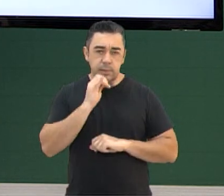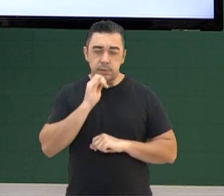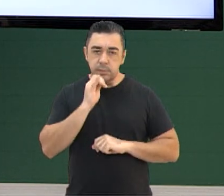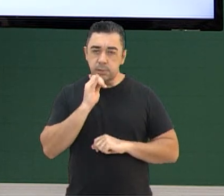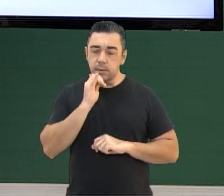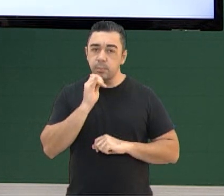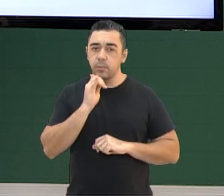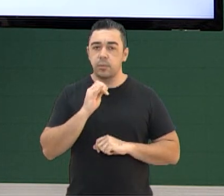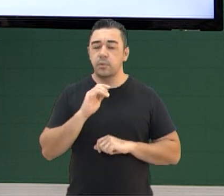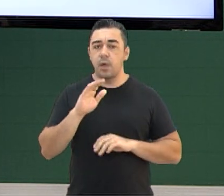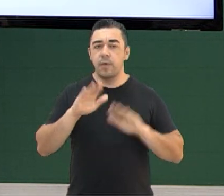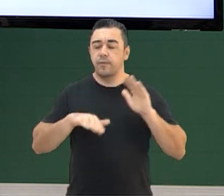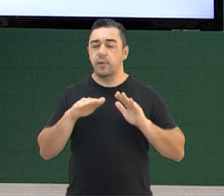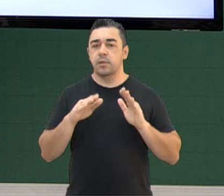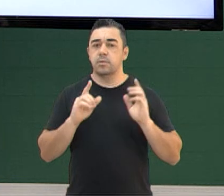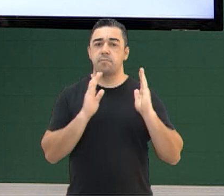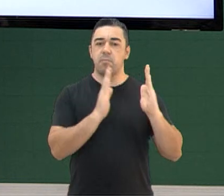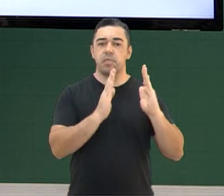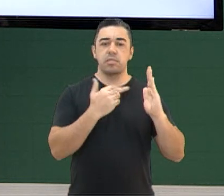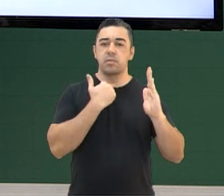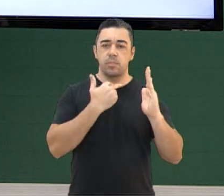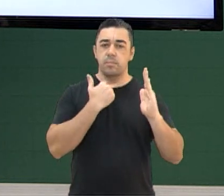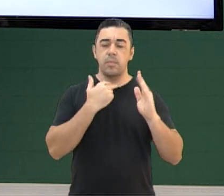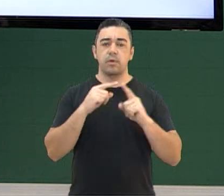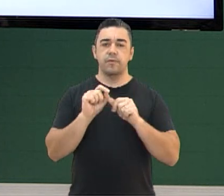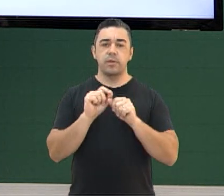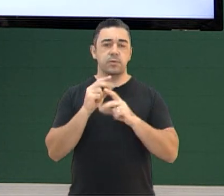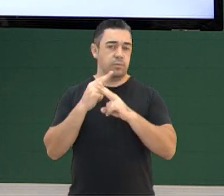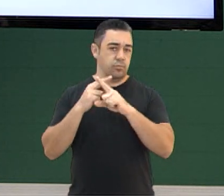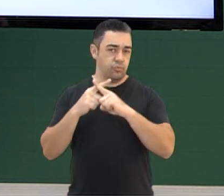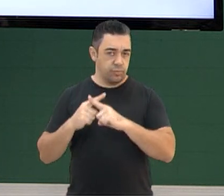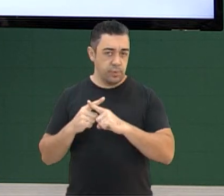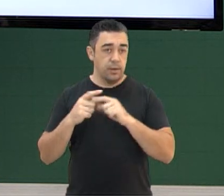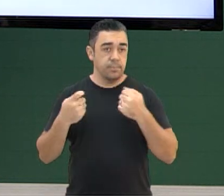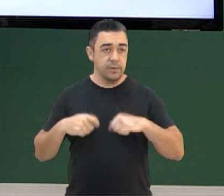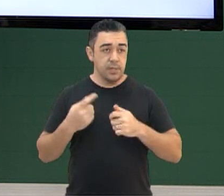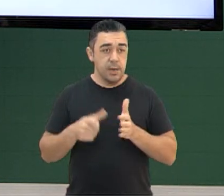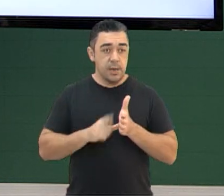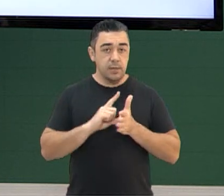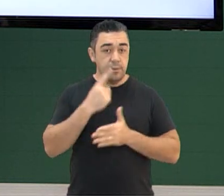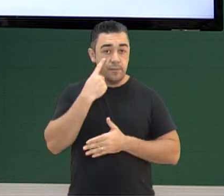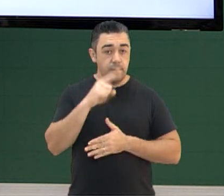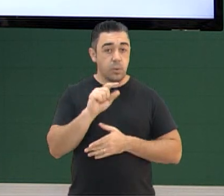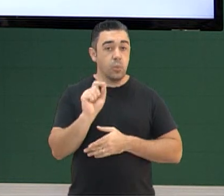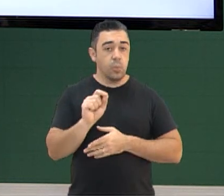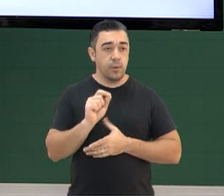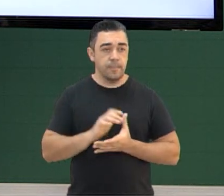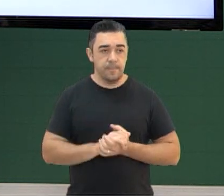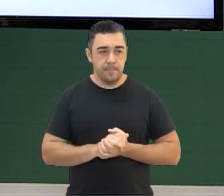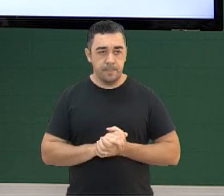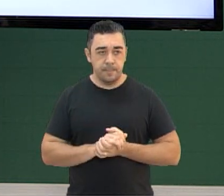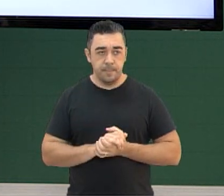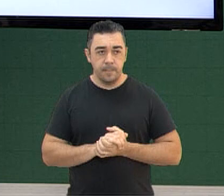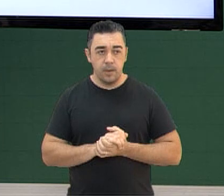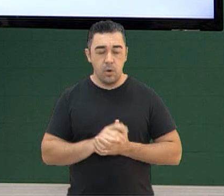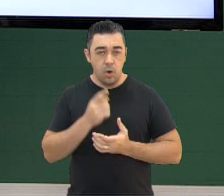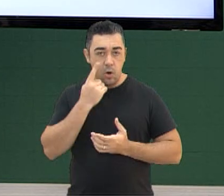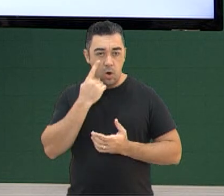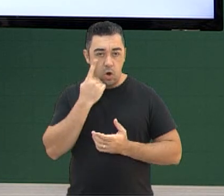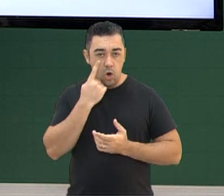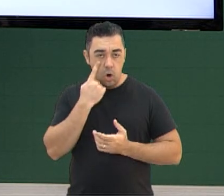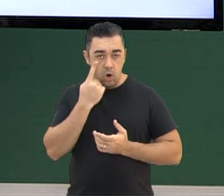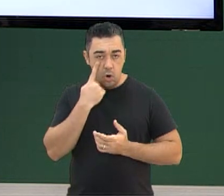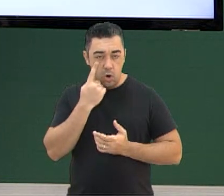tem matriz que não dá para multiplicar. Tá bom? Então, é importante analisar aqui que a coluna, certo? Porque